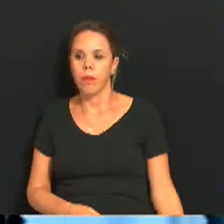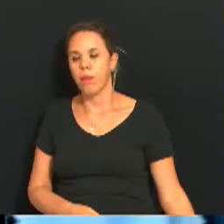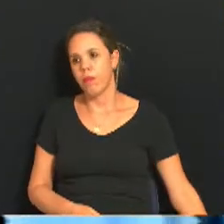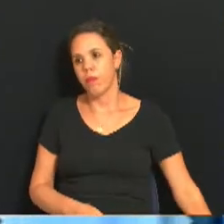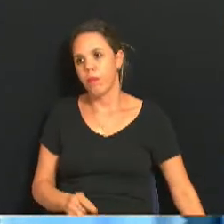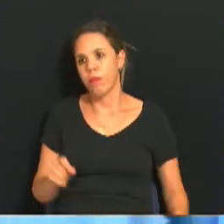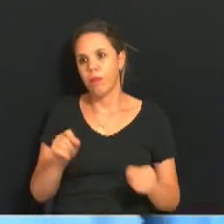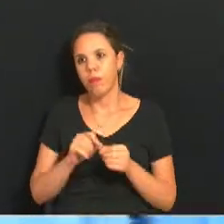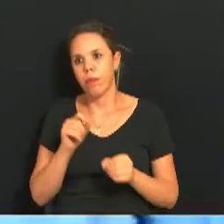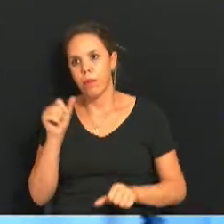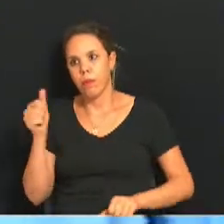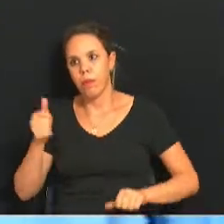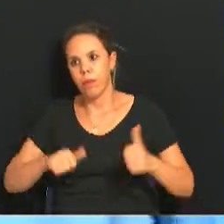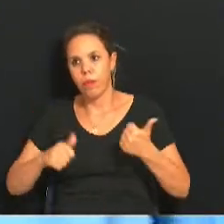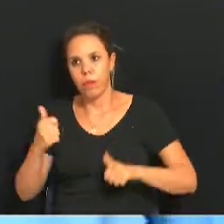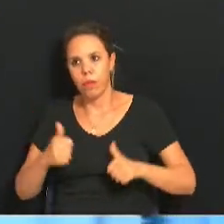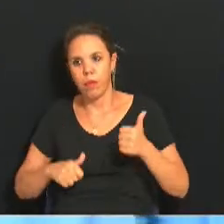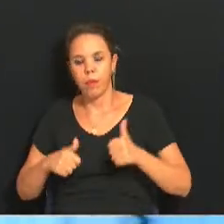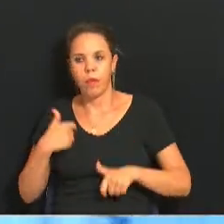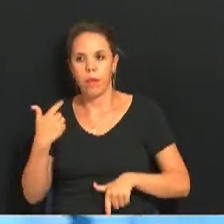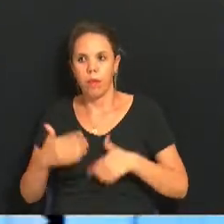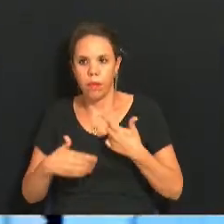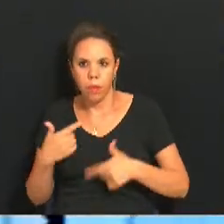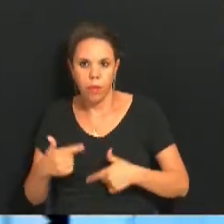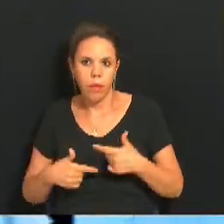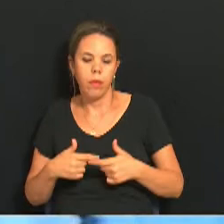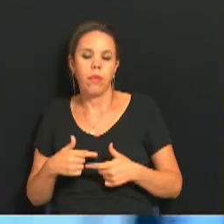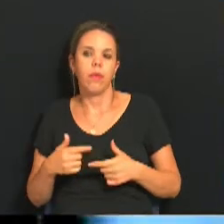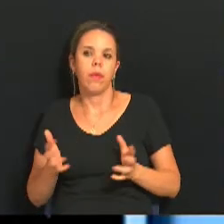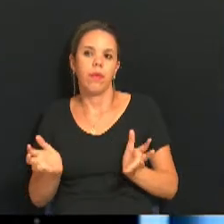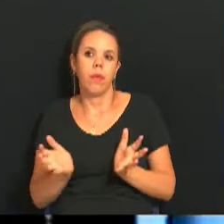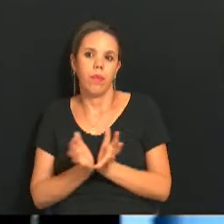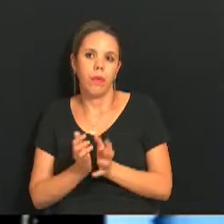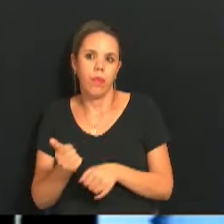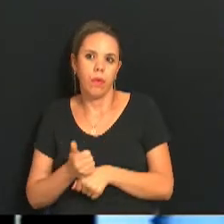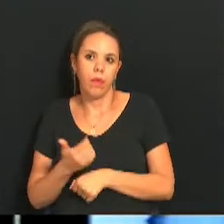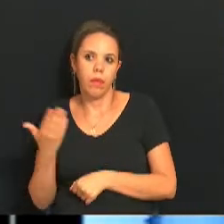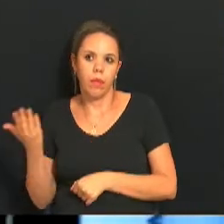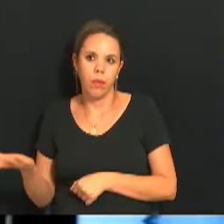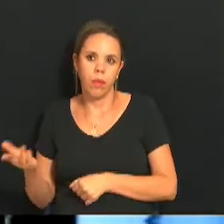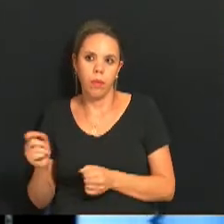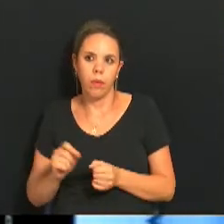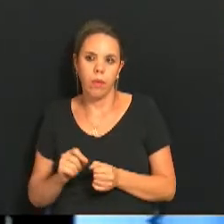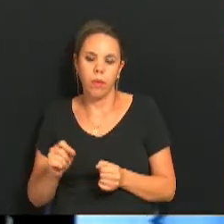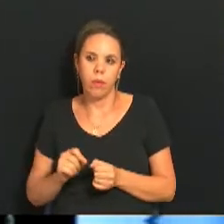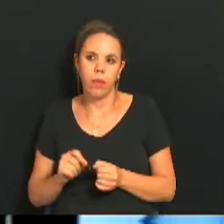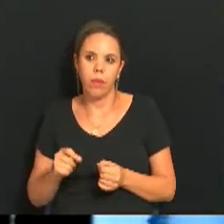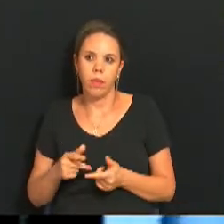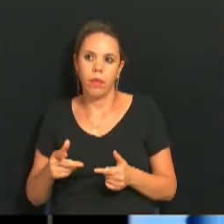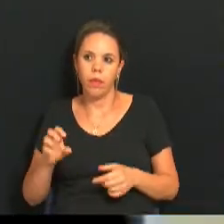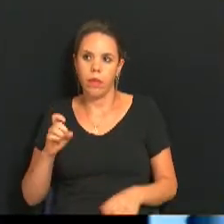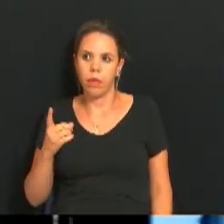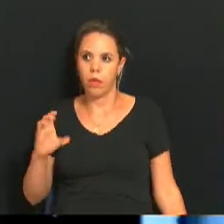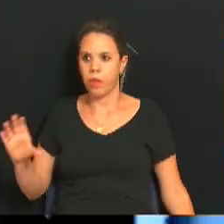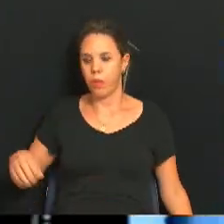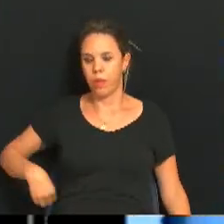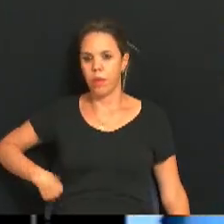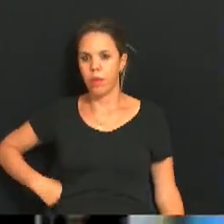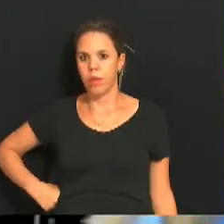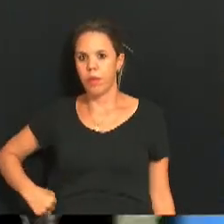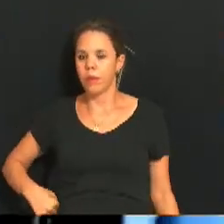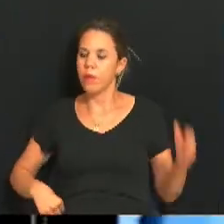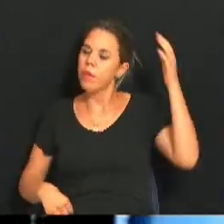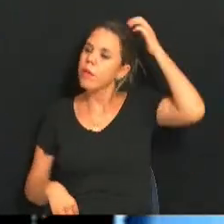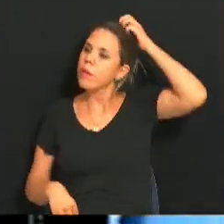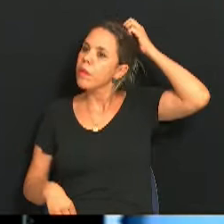alguma mais nesse processo é através da demanda daí dete e eles